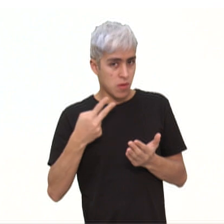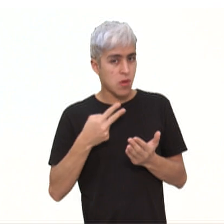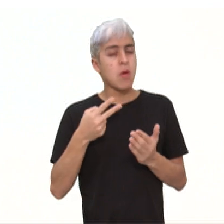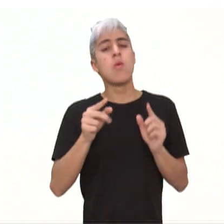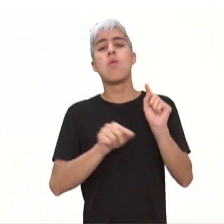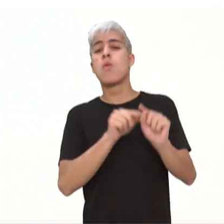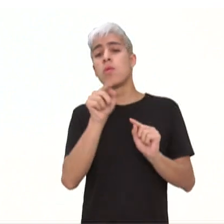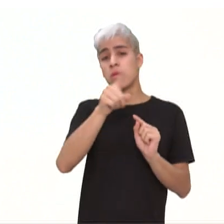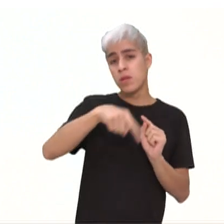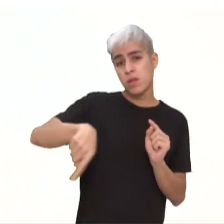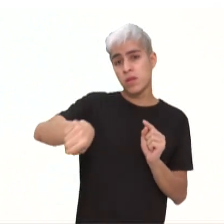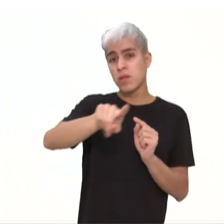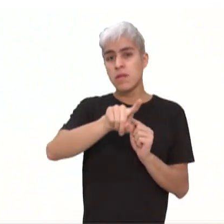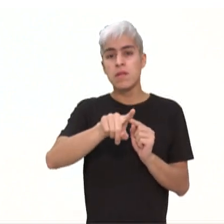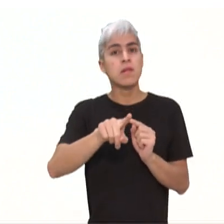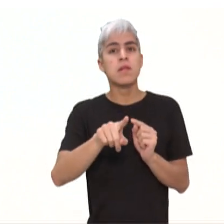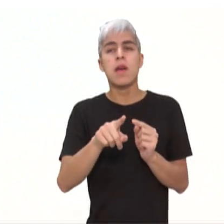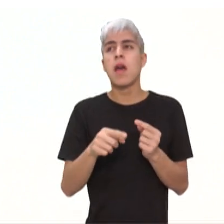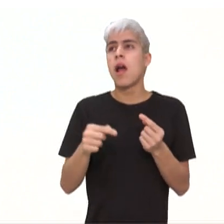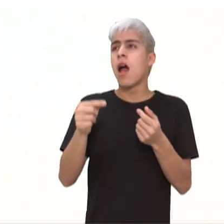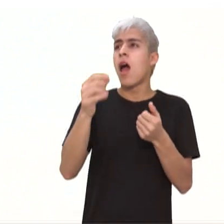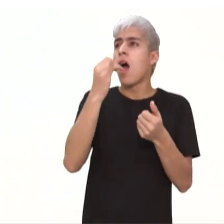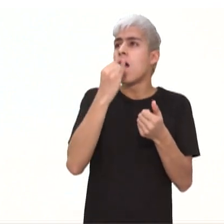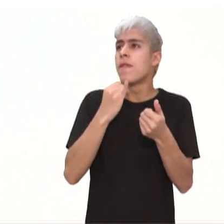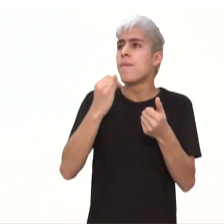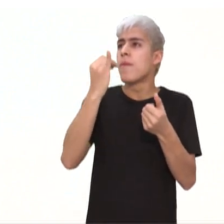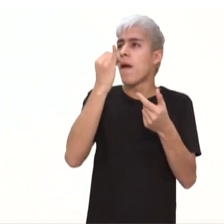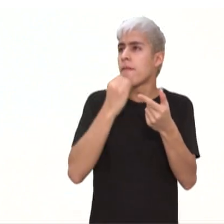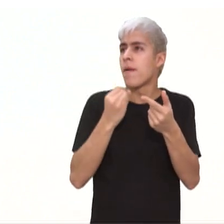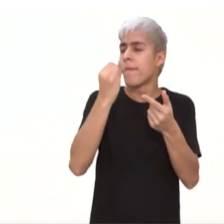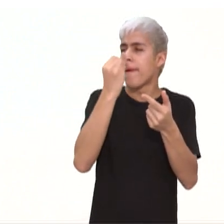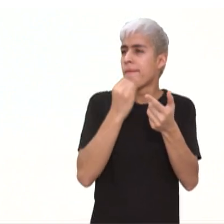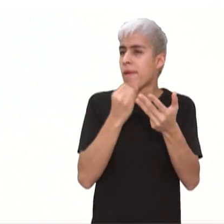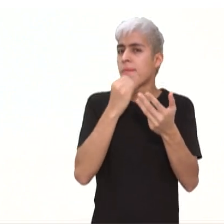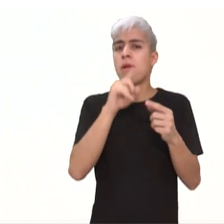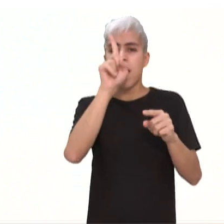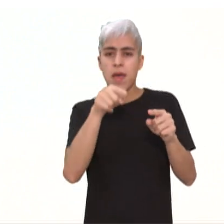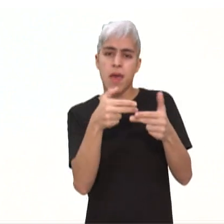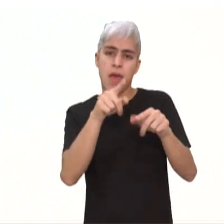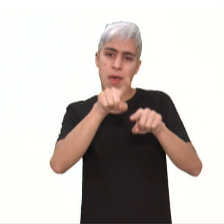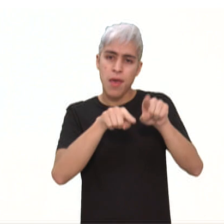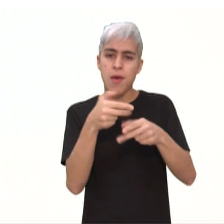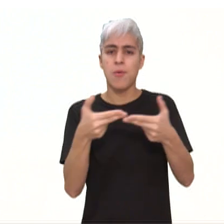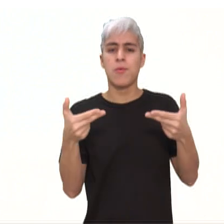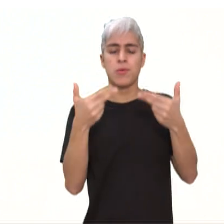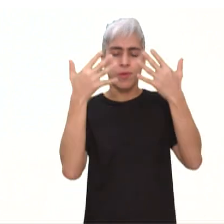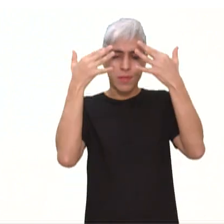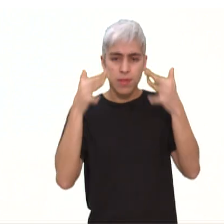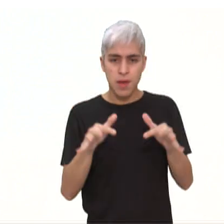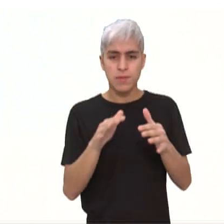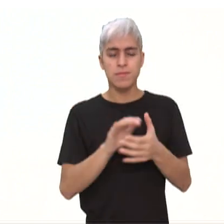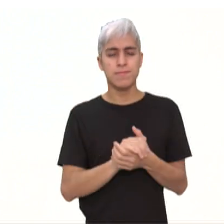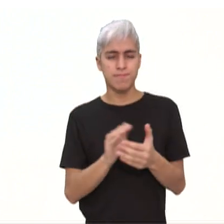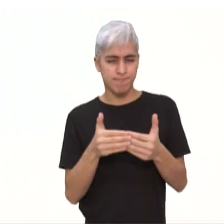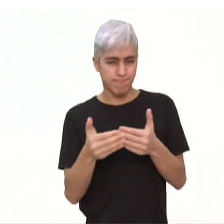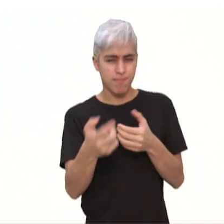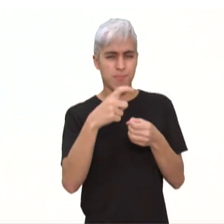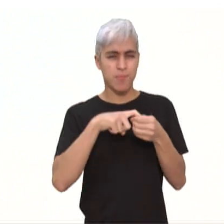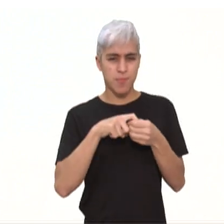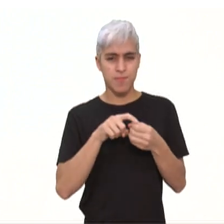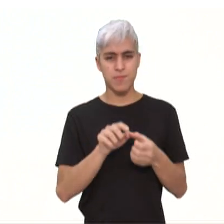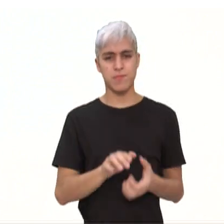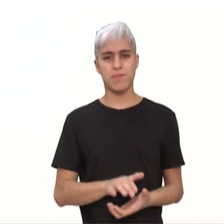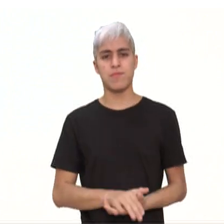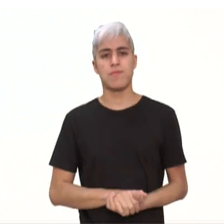que você dê exemplos desses recursos naturais. Ok? Eu volto daqui a pouco, então.